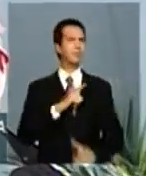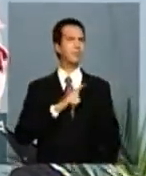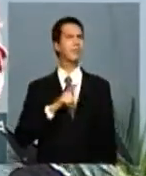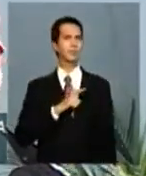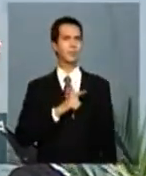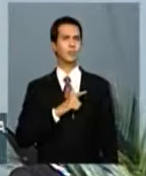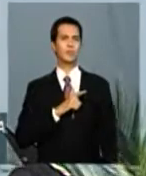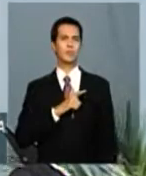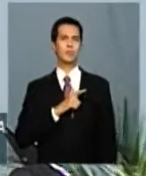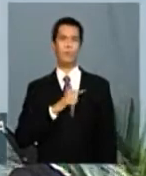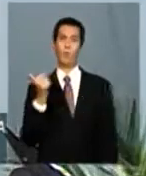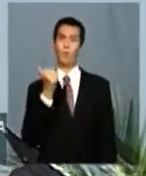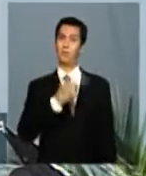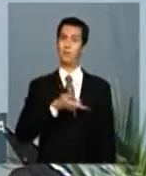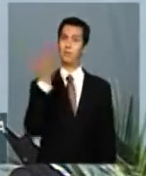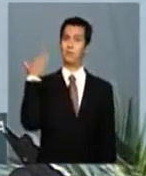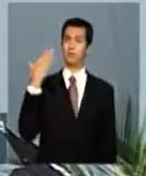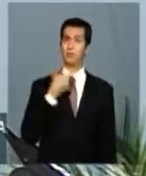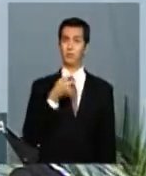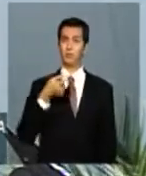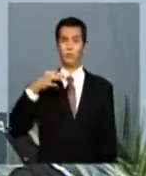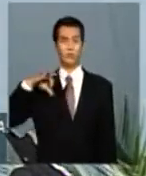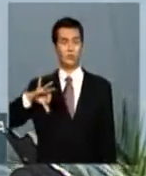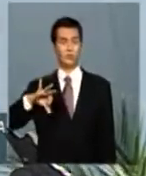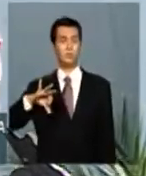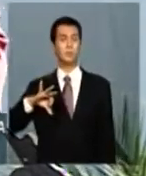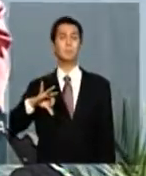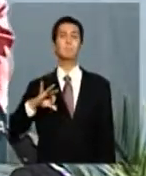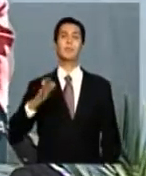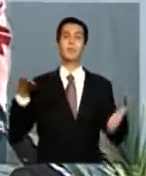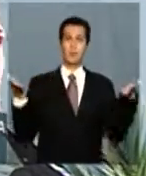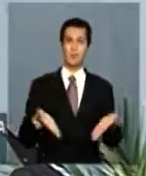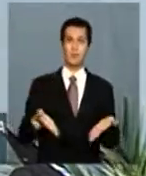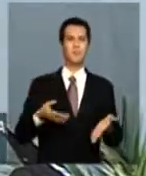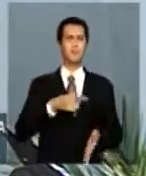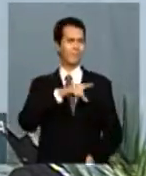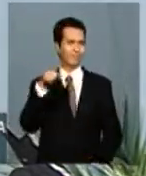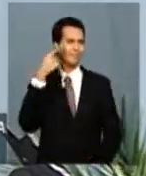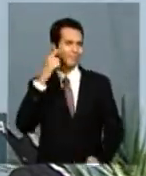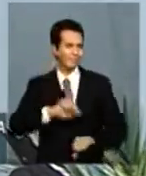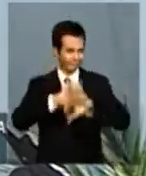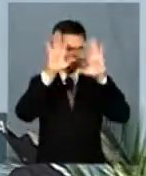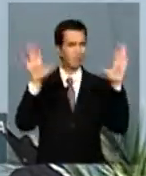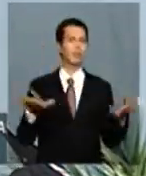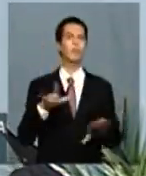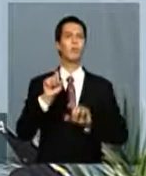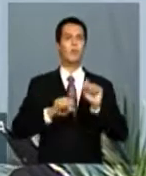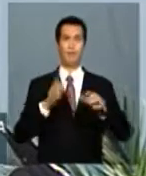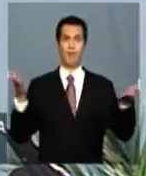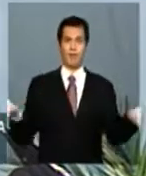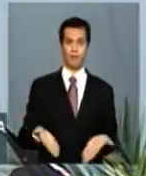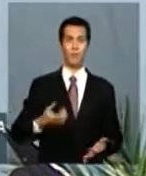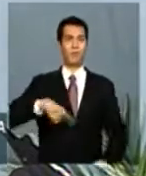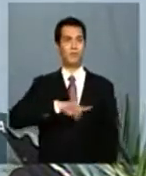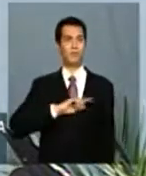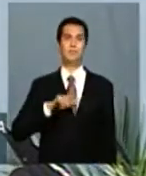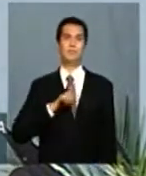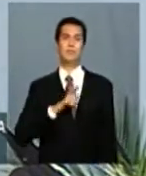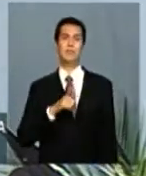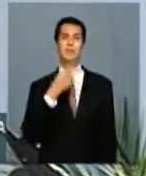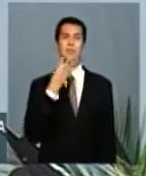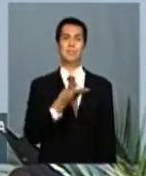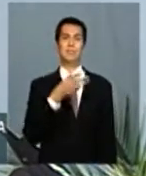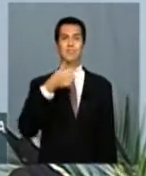2009. Agora, para ter uma ideia, nós temos 370 bilhões